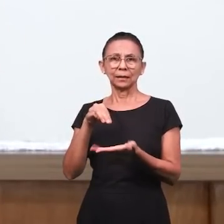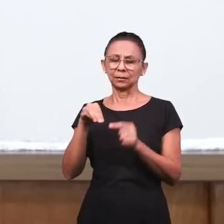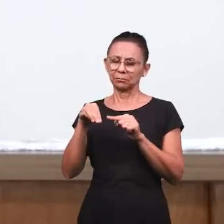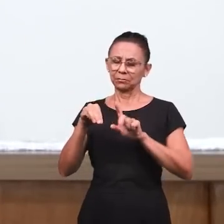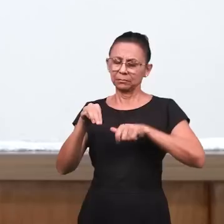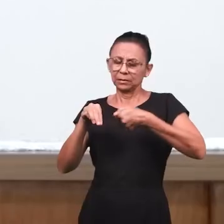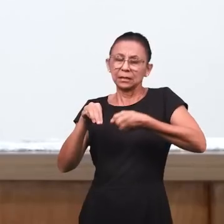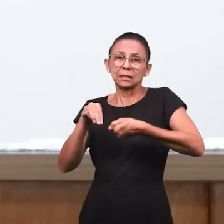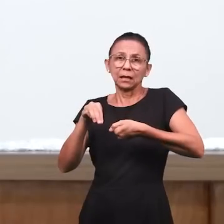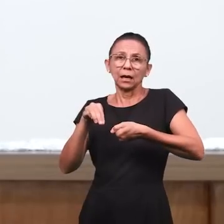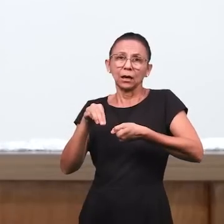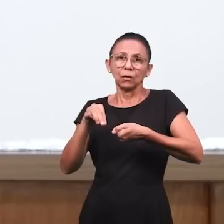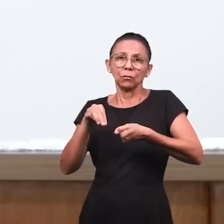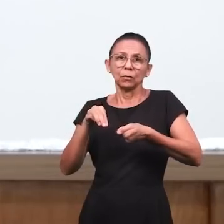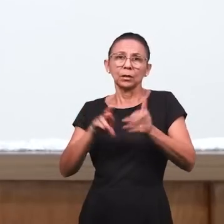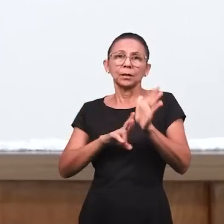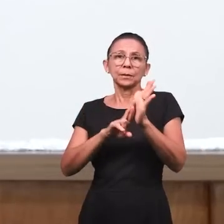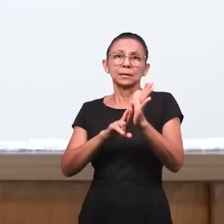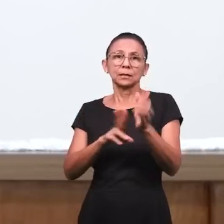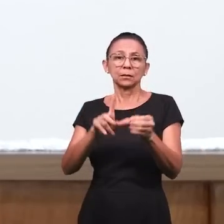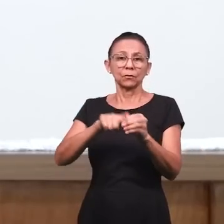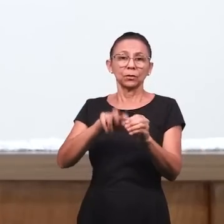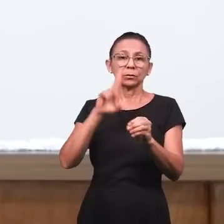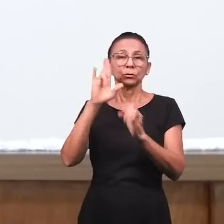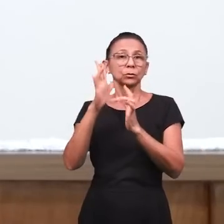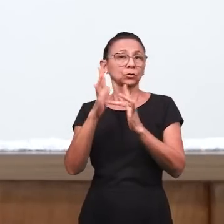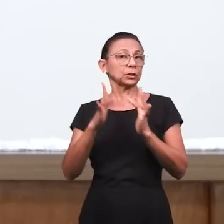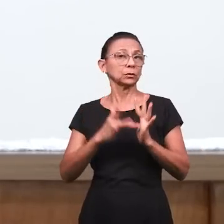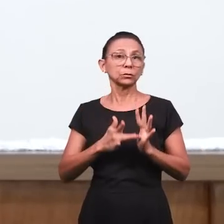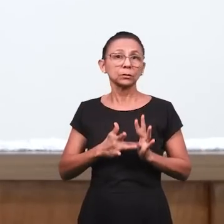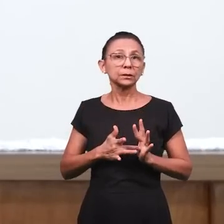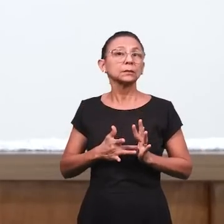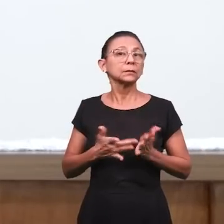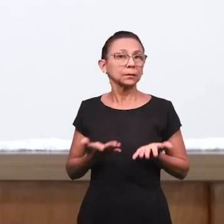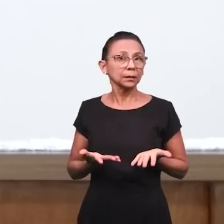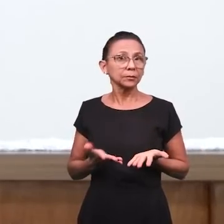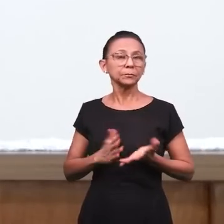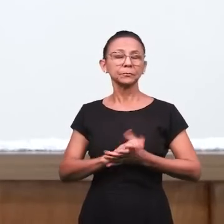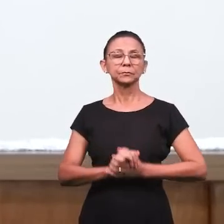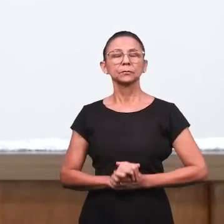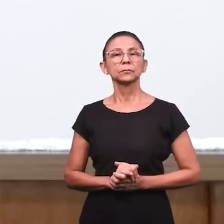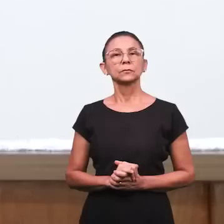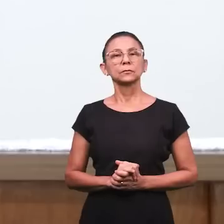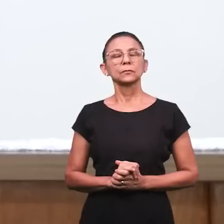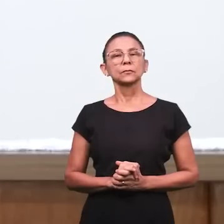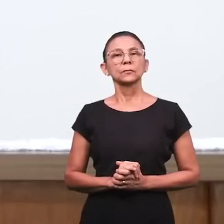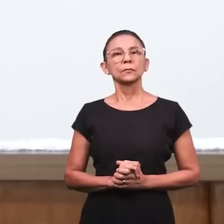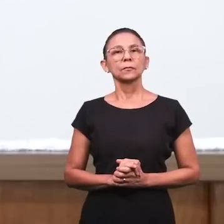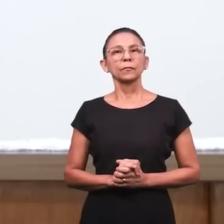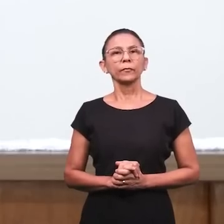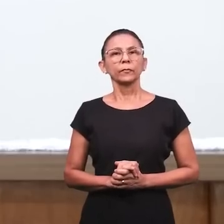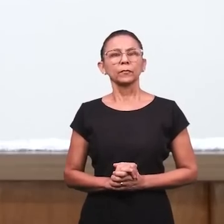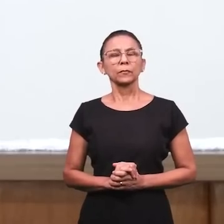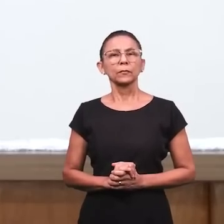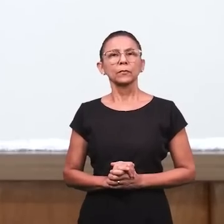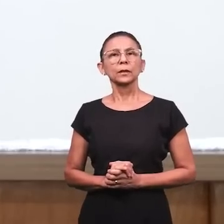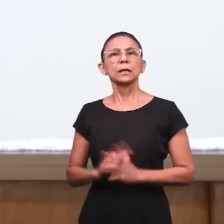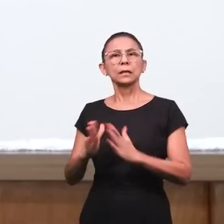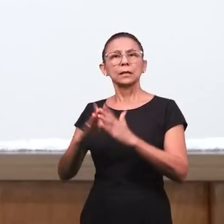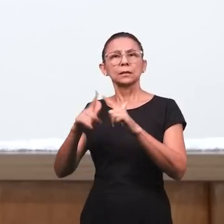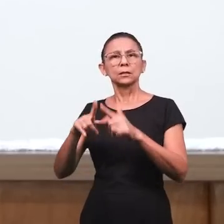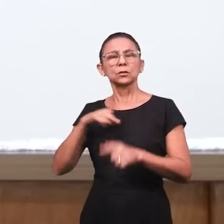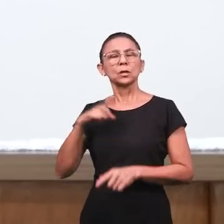o Senhor Jesus vem. É a mensagem da igreja nesta última hora, que pronto